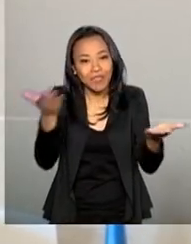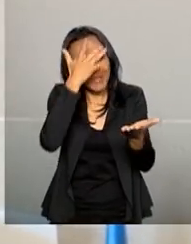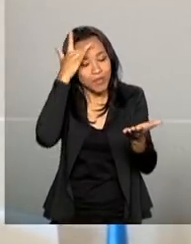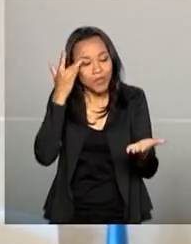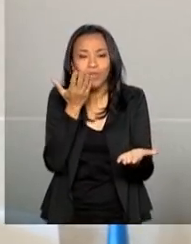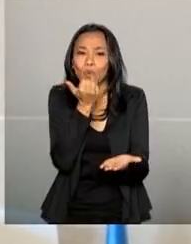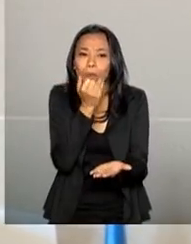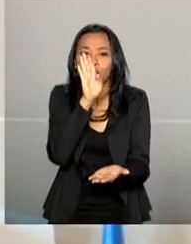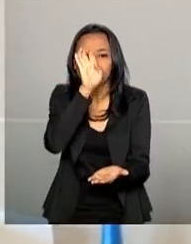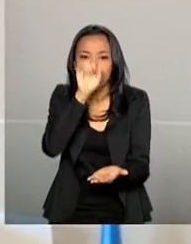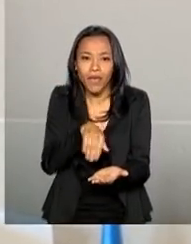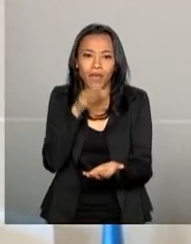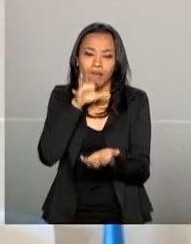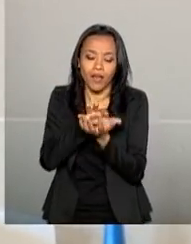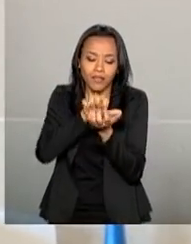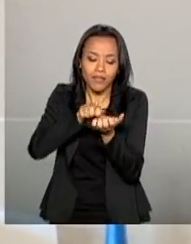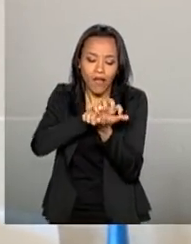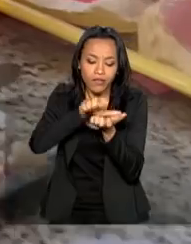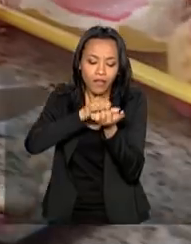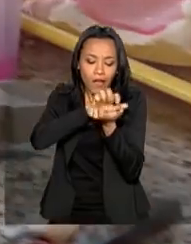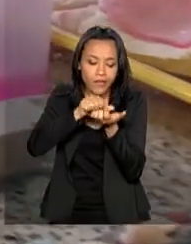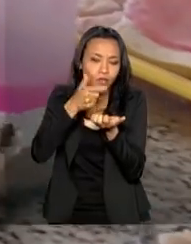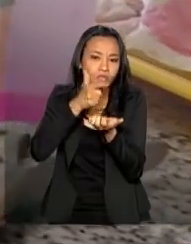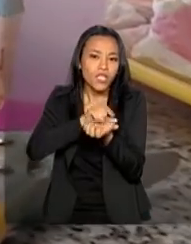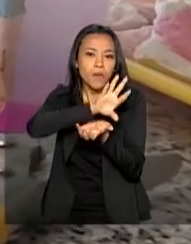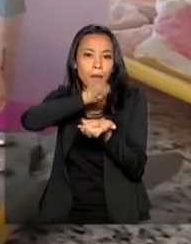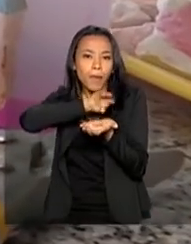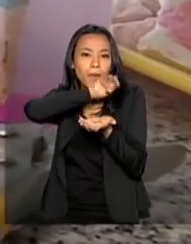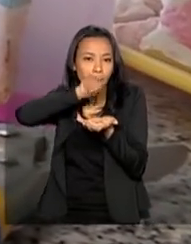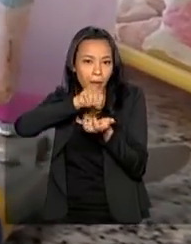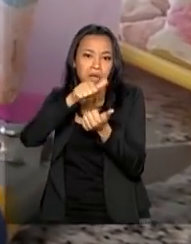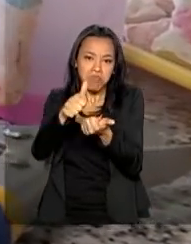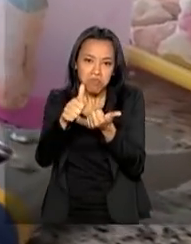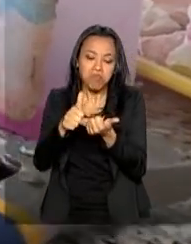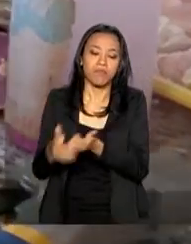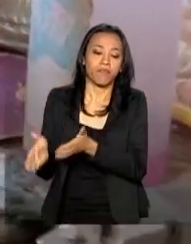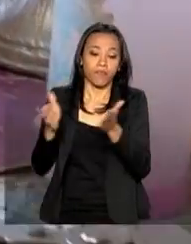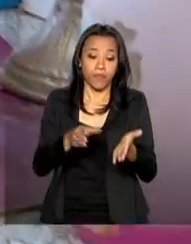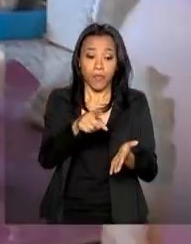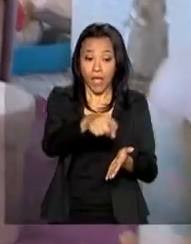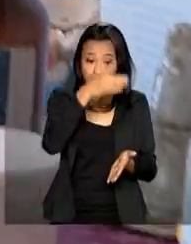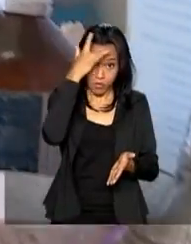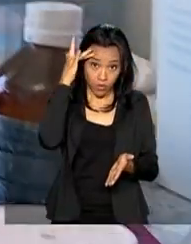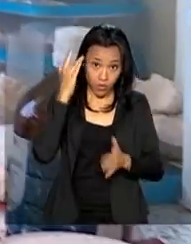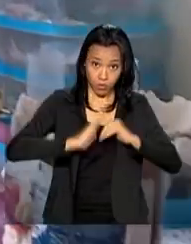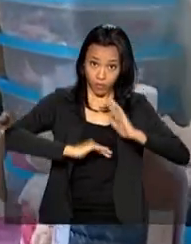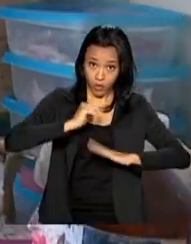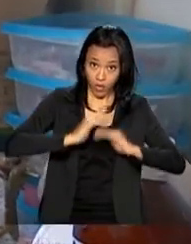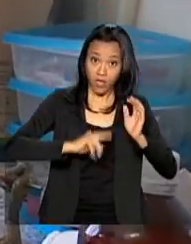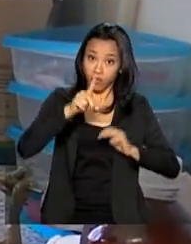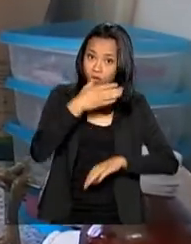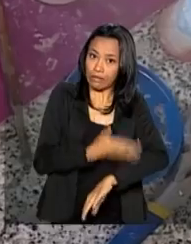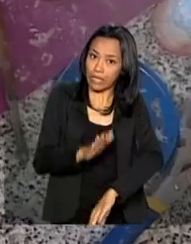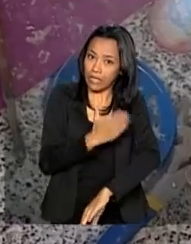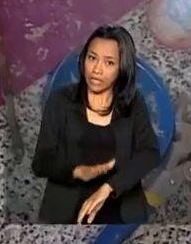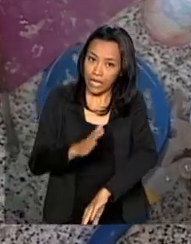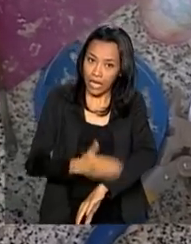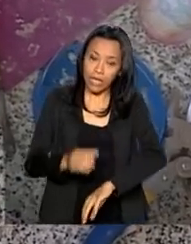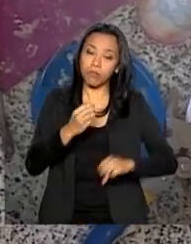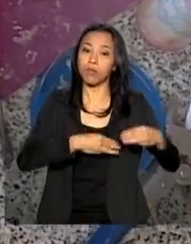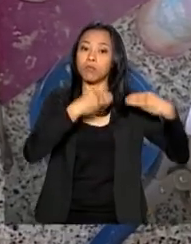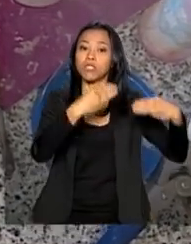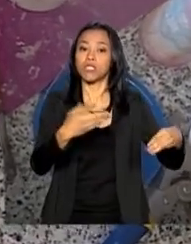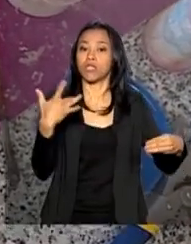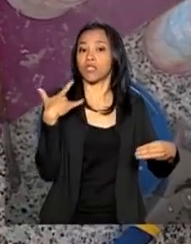mastigar bem, conseguir falar. Os profissionais que atuam na fabricação foram capacitados por especialistas do Ministério da Saúde